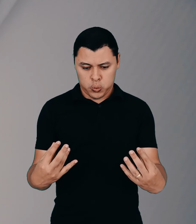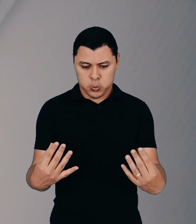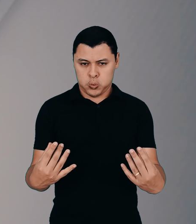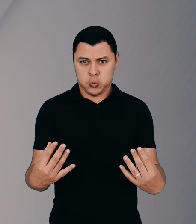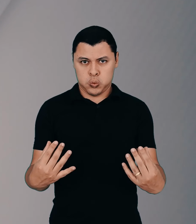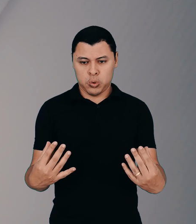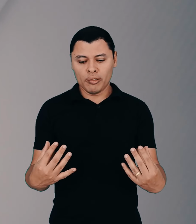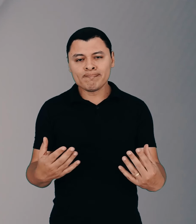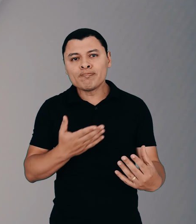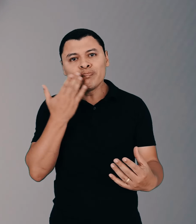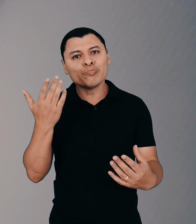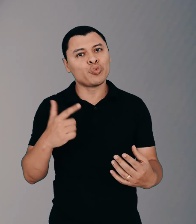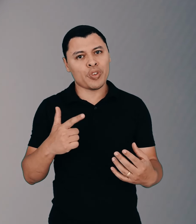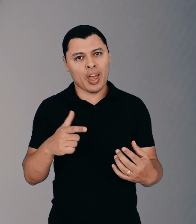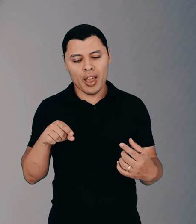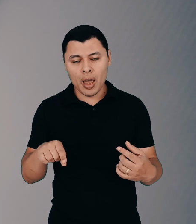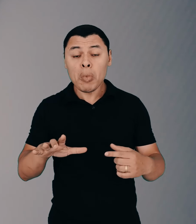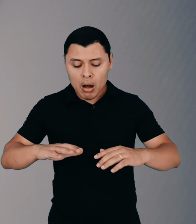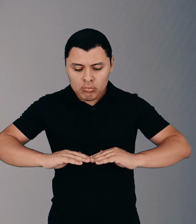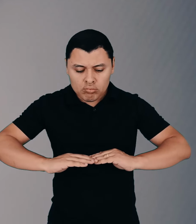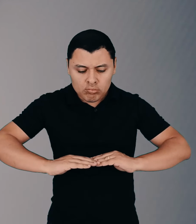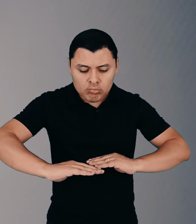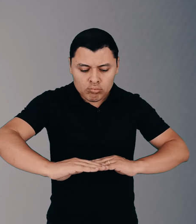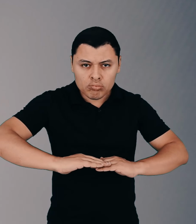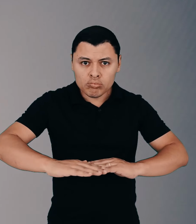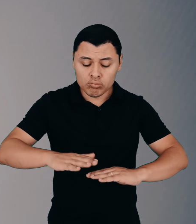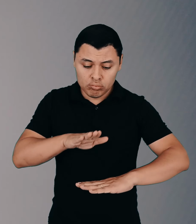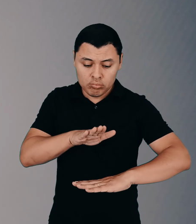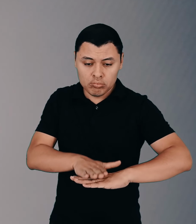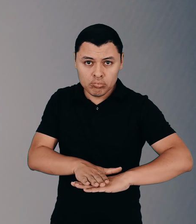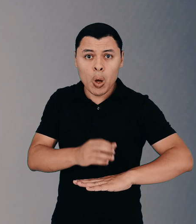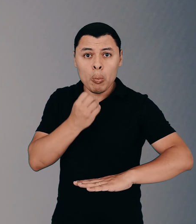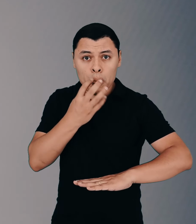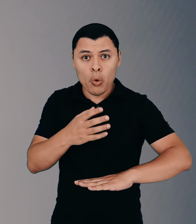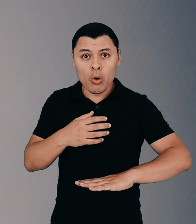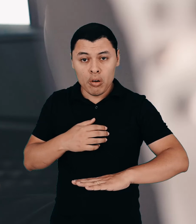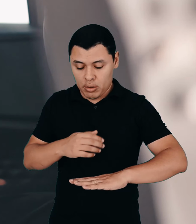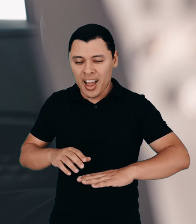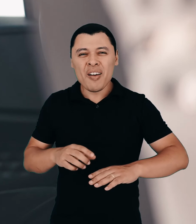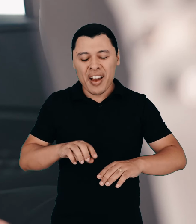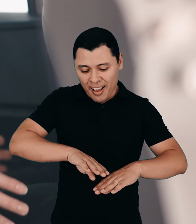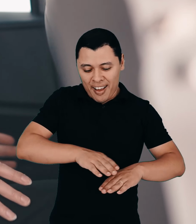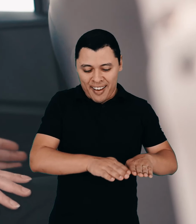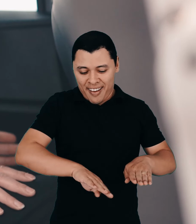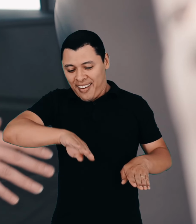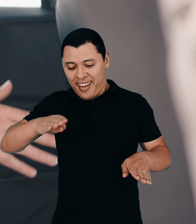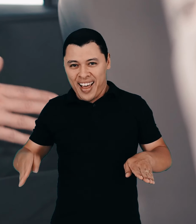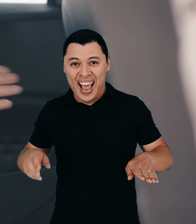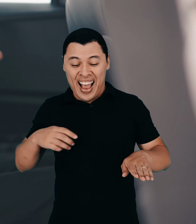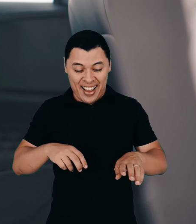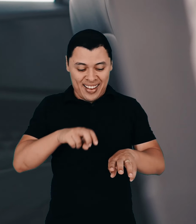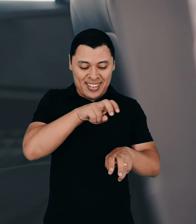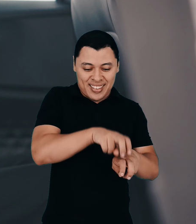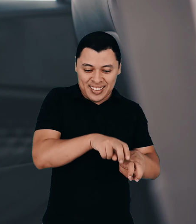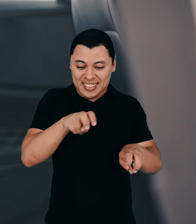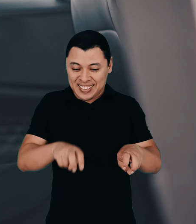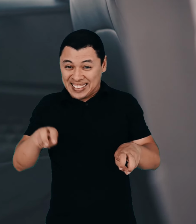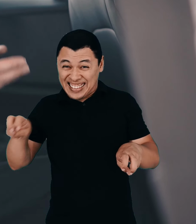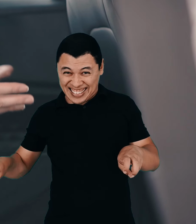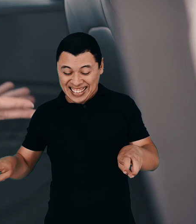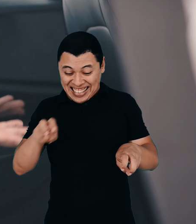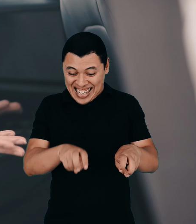ocupantes de trás. É verdade que a gente tem um assoalho quase plano, que é bacana para o terceiro passageiro aqui, mas o espaço tem as suas limitações, não